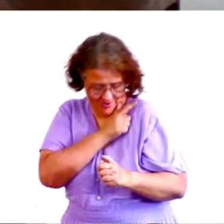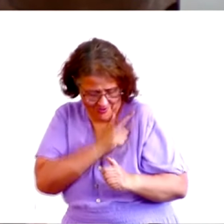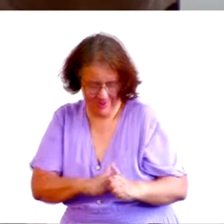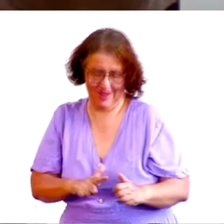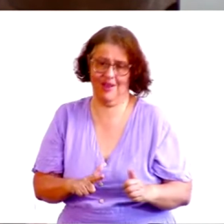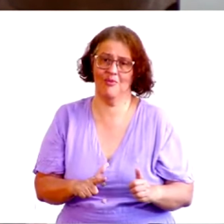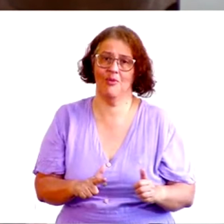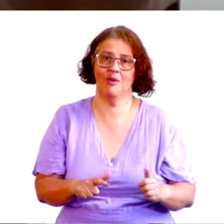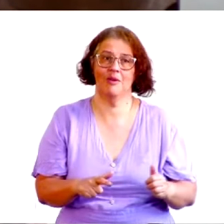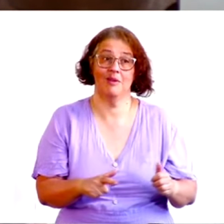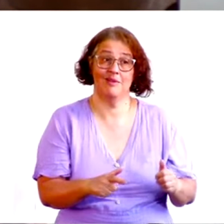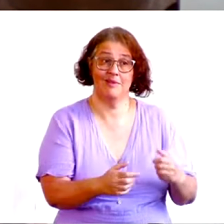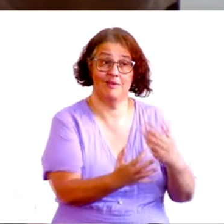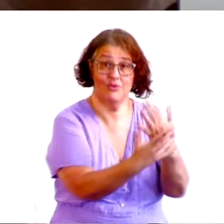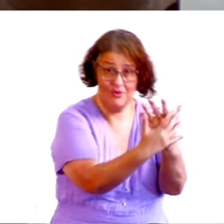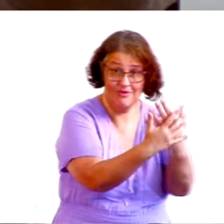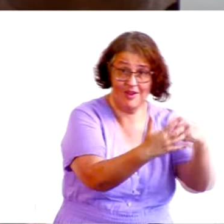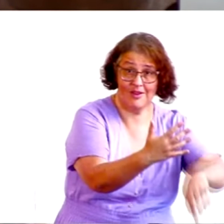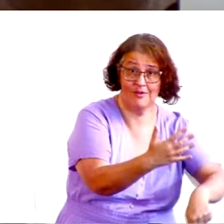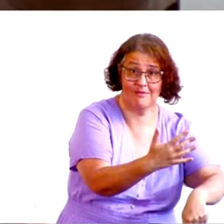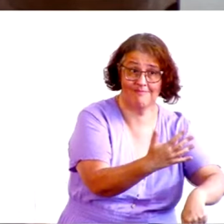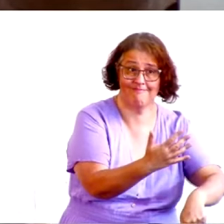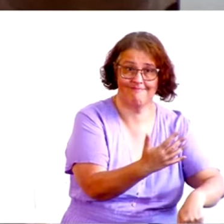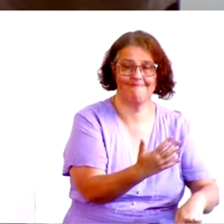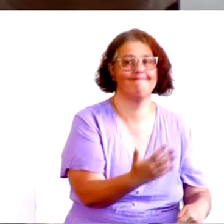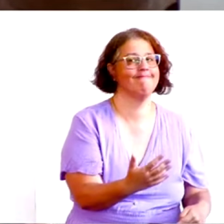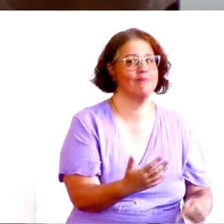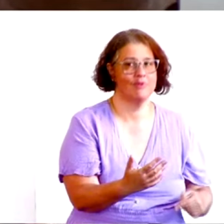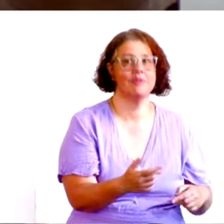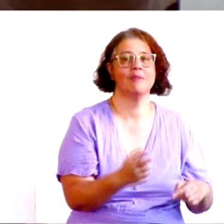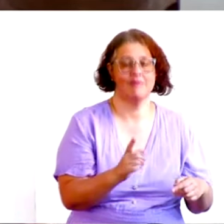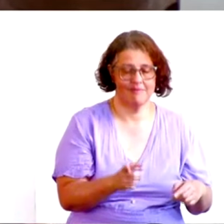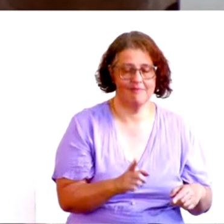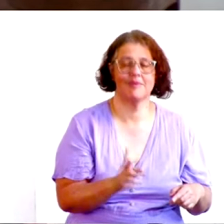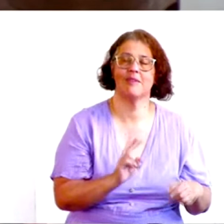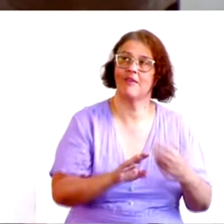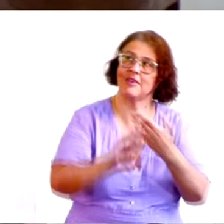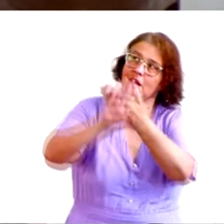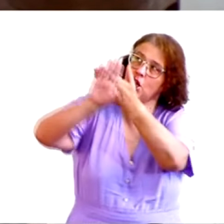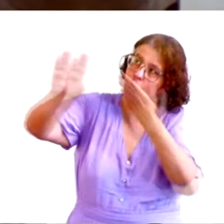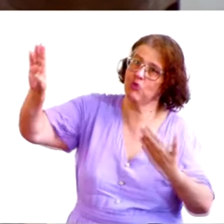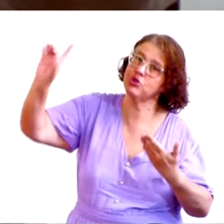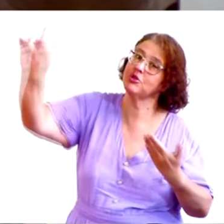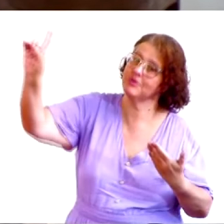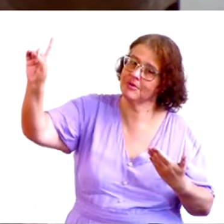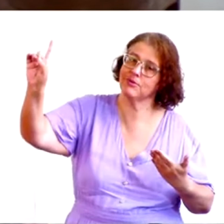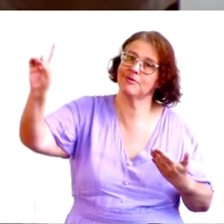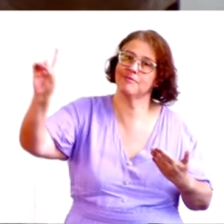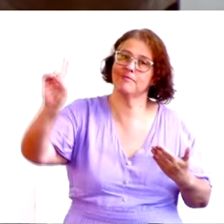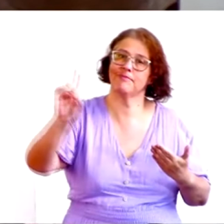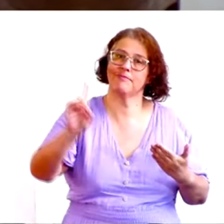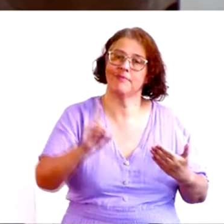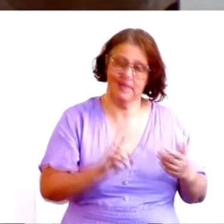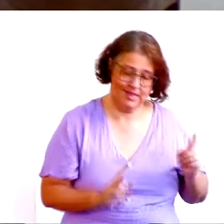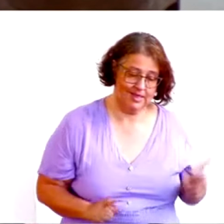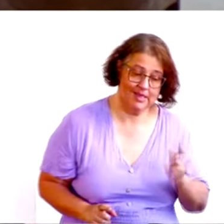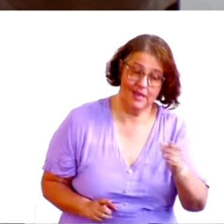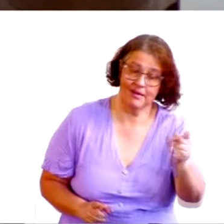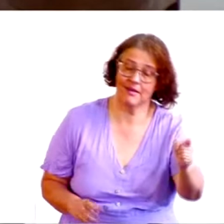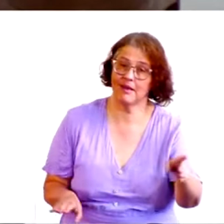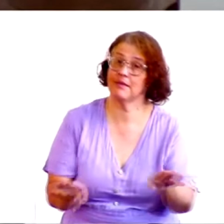diante dele então essa eternidade bem vindo à eternidade na minha expectativa